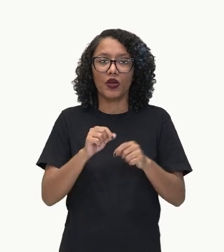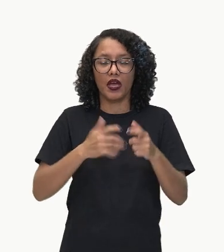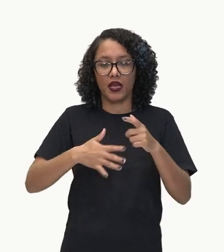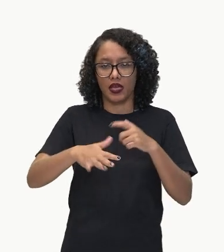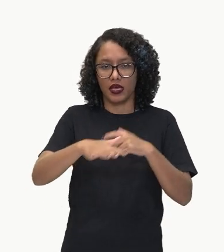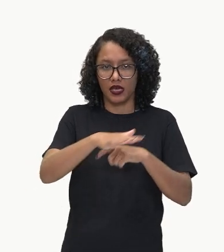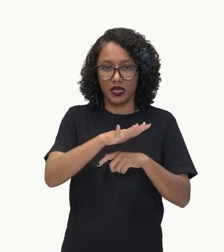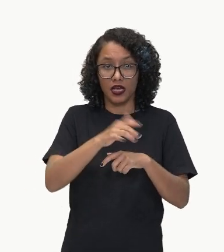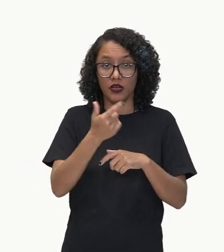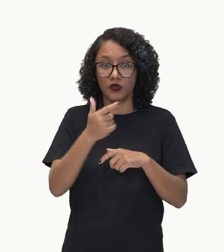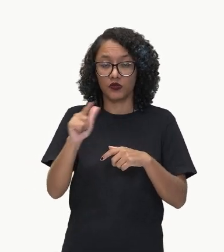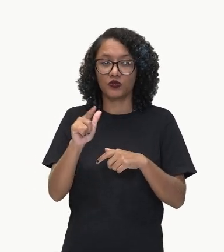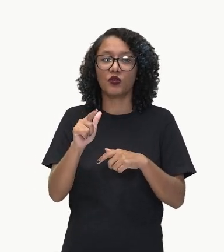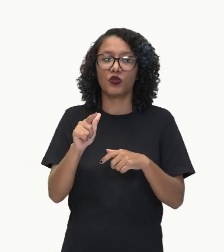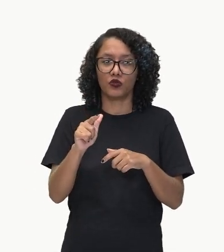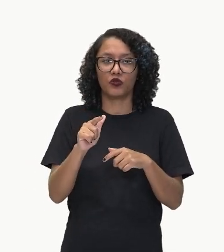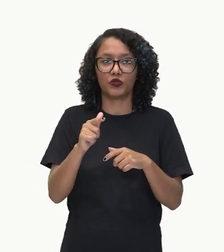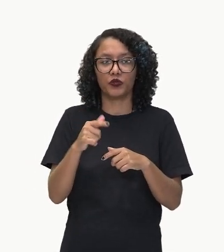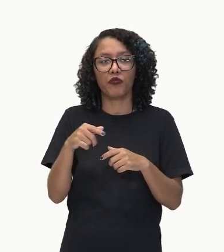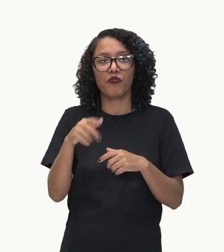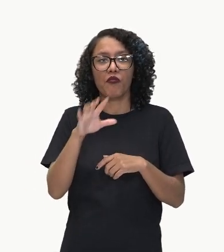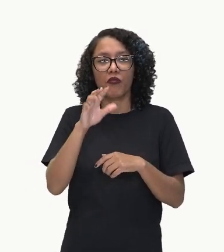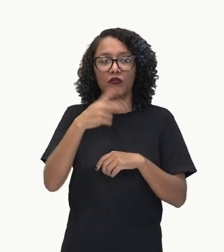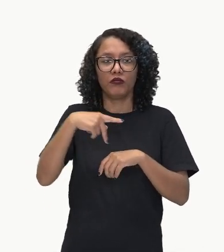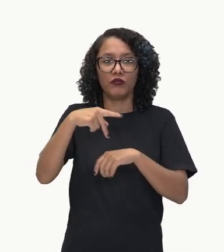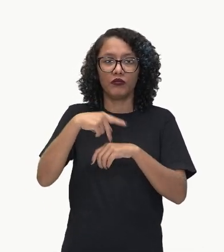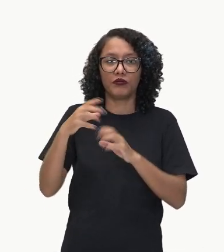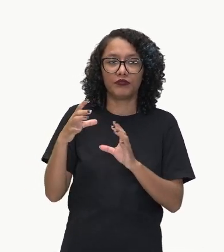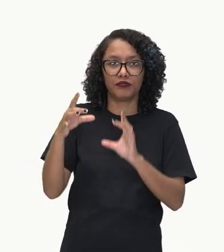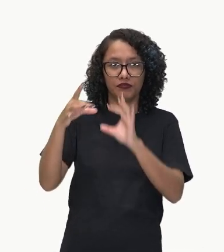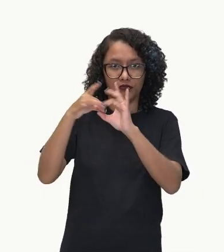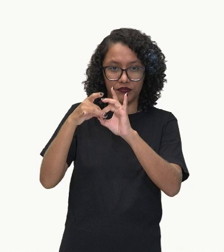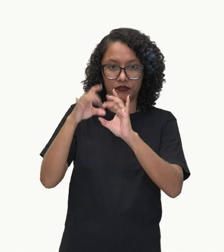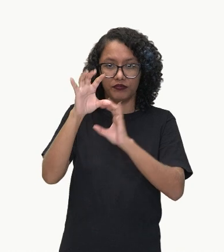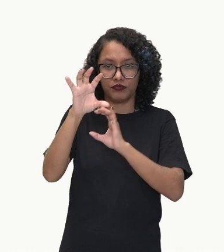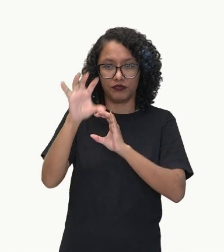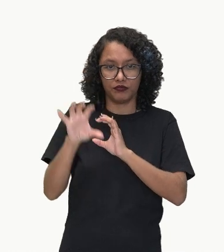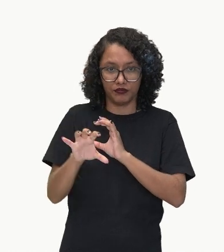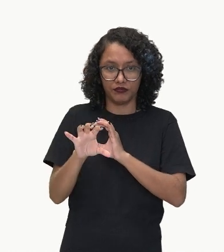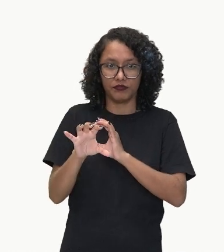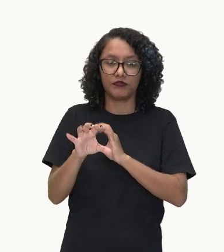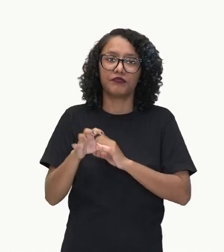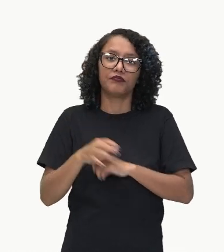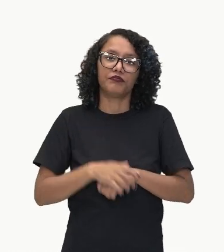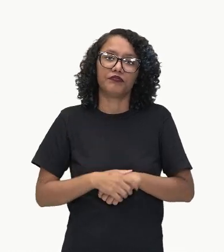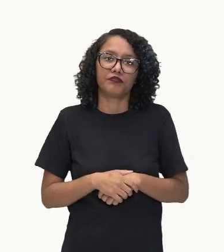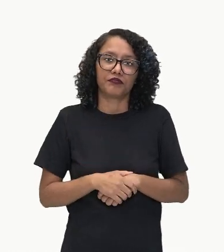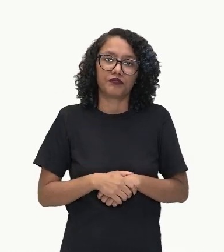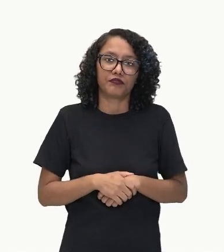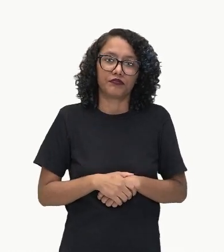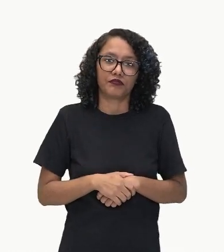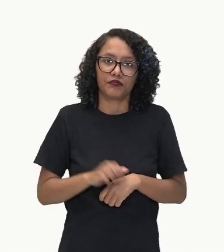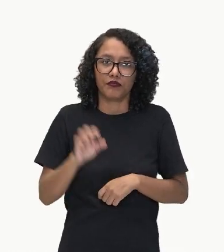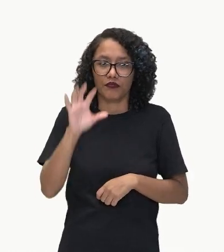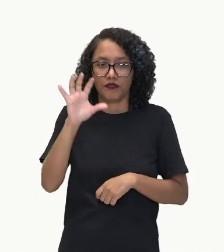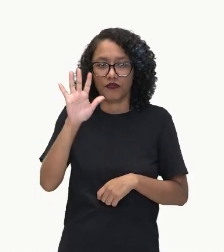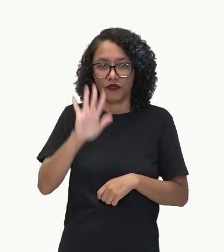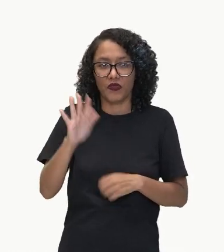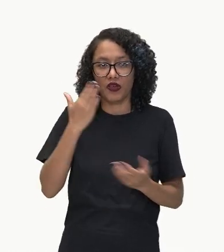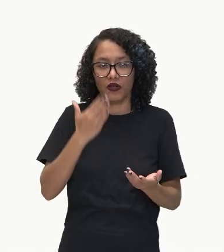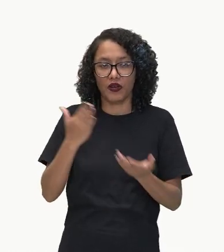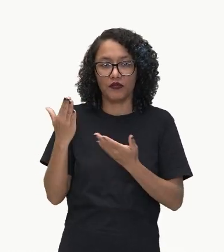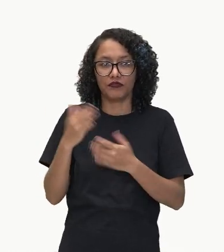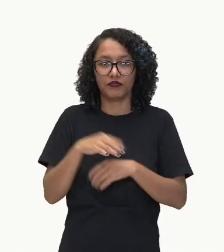países continentais, estão ligados ao continente. Então, aqui para vocês a gente tem a divisão da Ásia